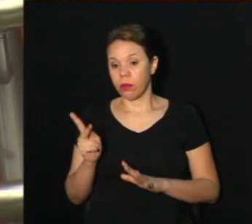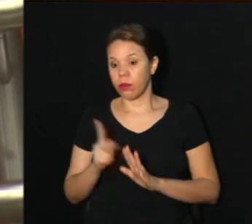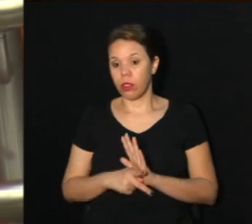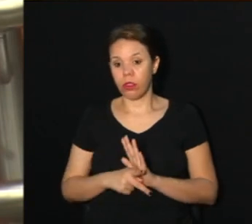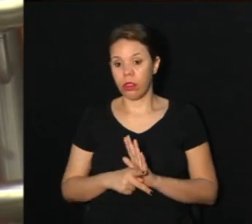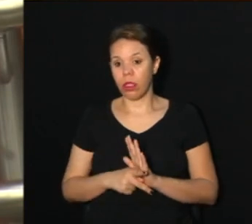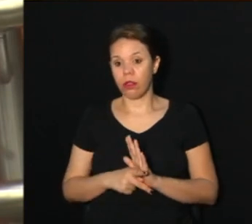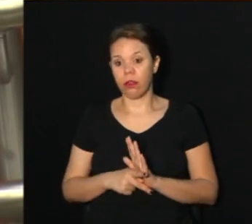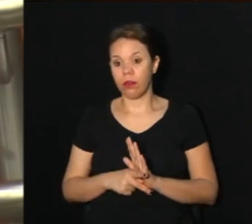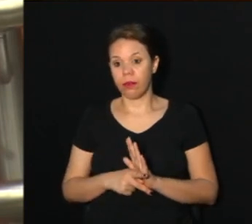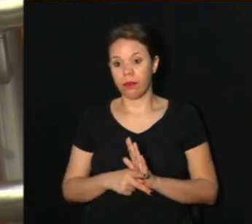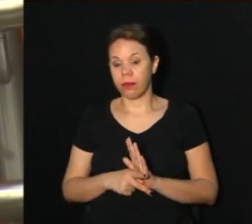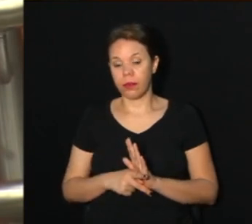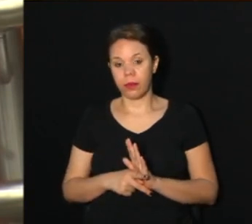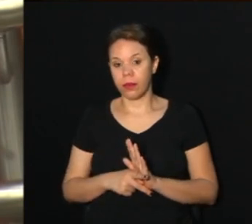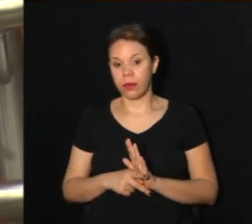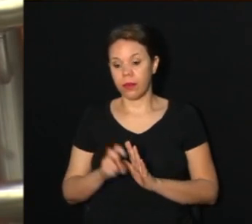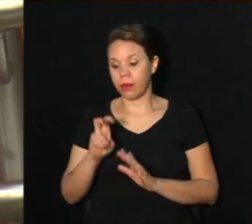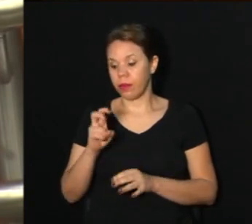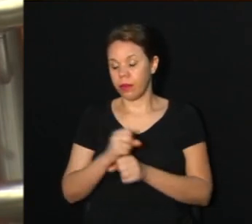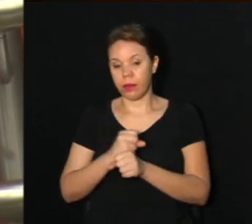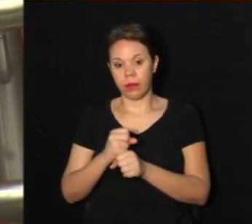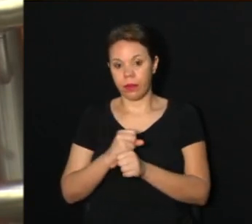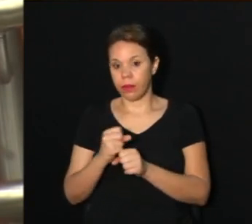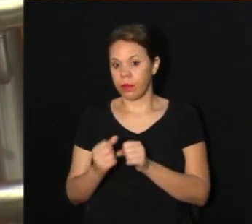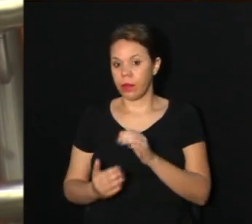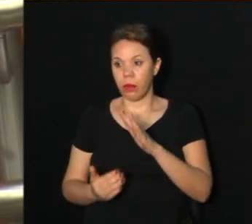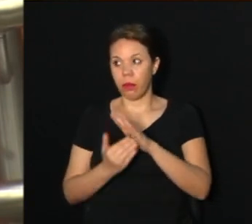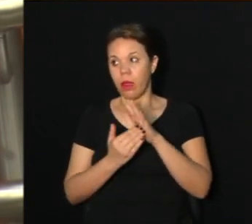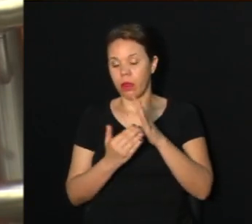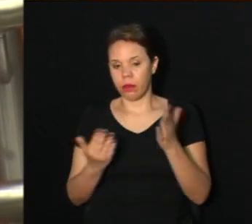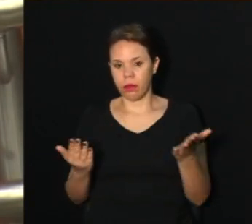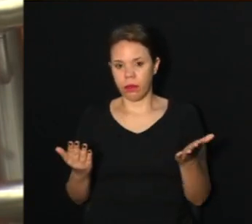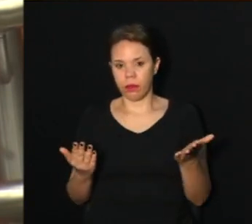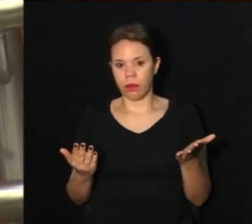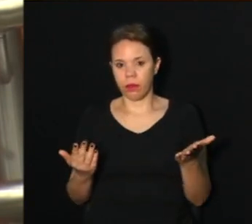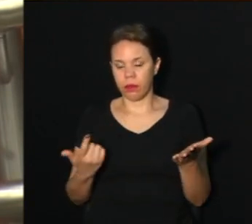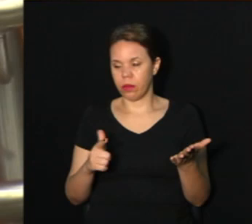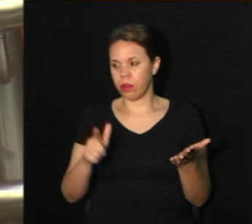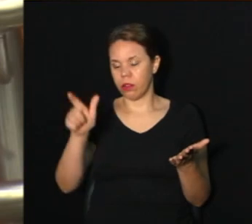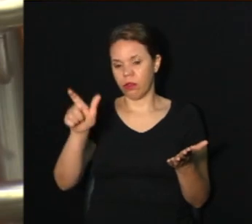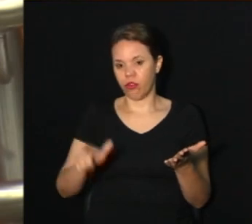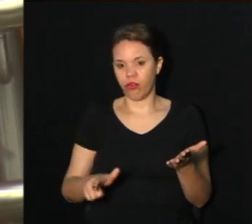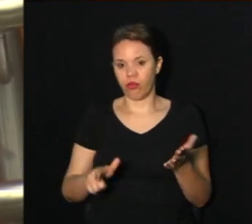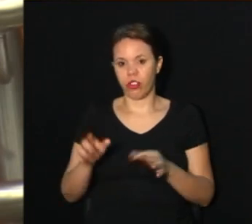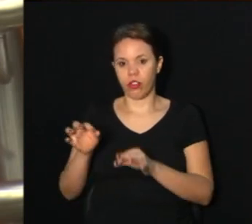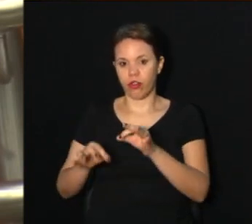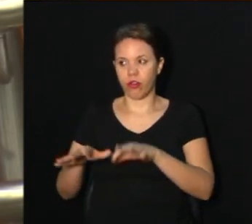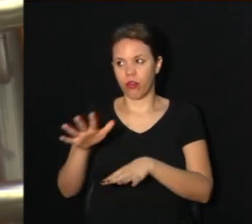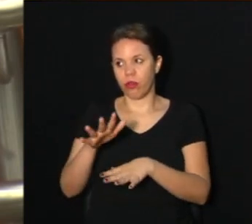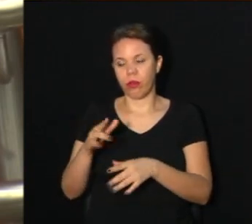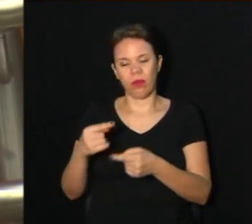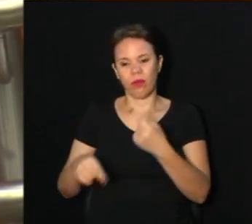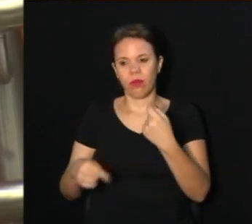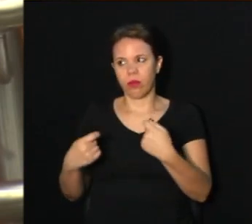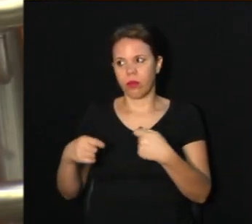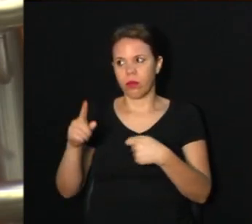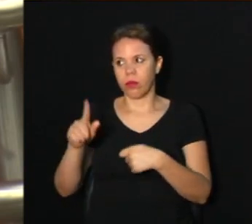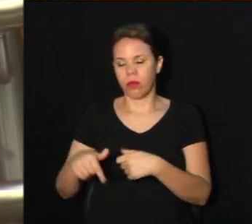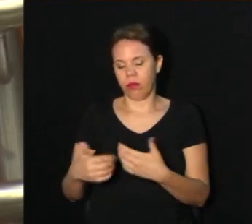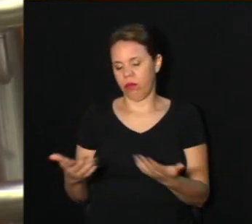projeto, em 5 anos no máximo, 100 procuradores, que é o quadro, desnecessário esse 100,